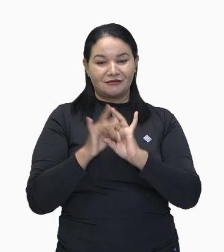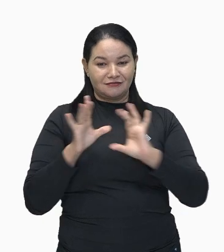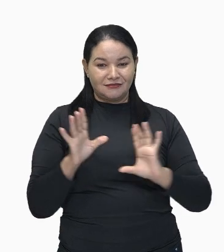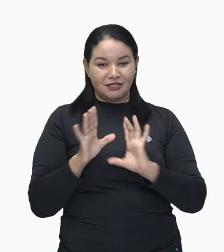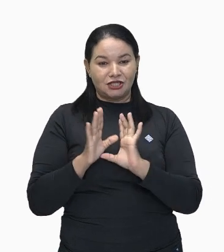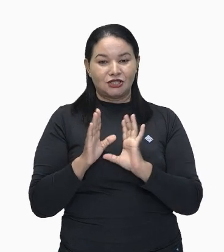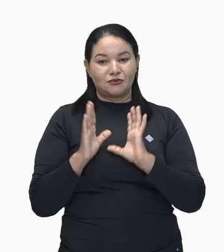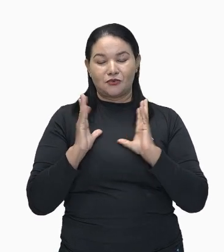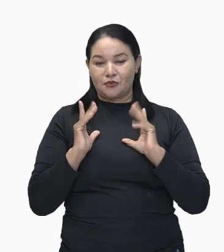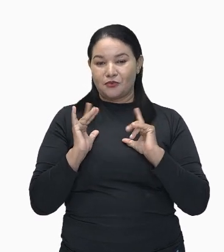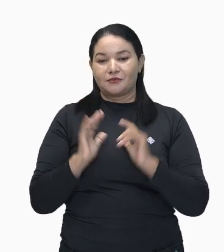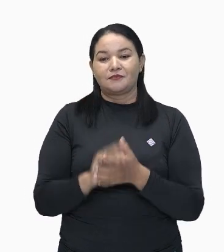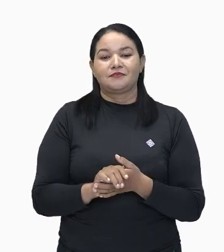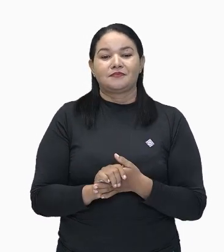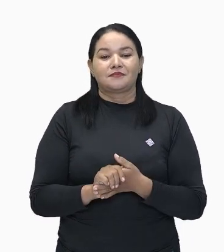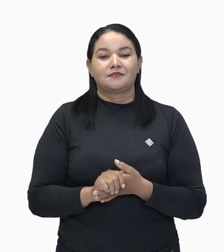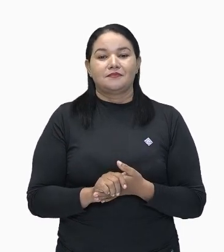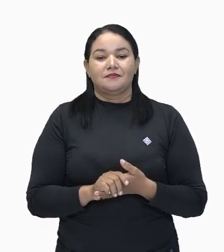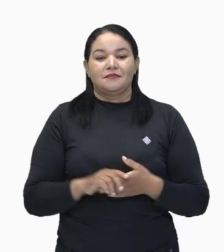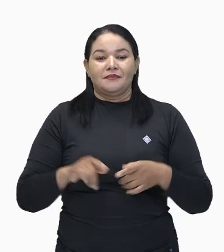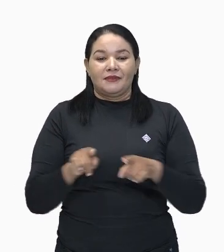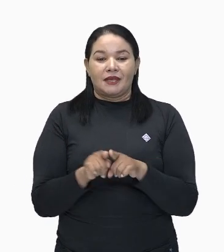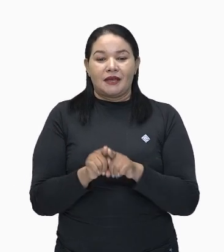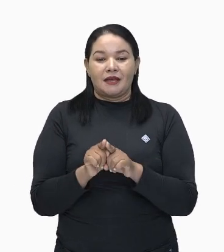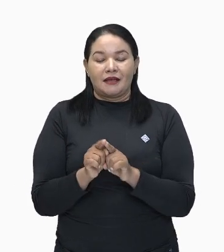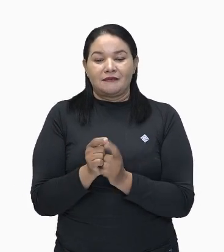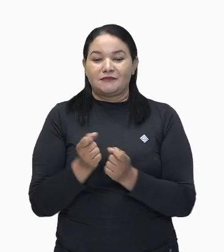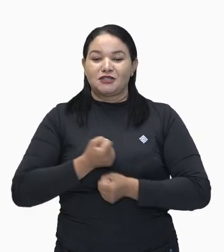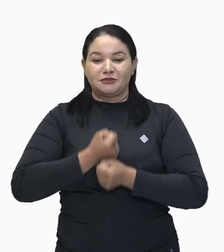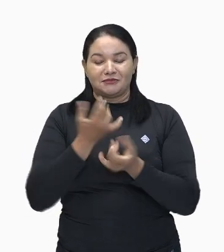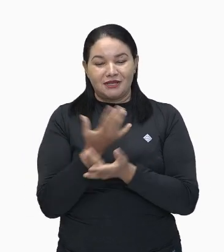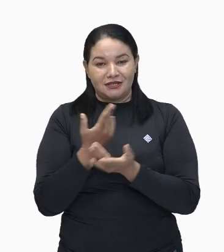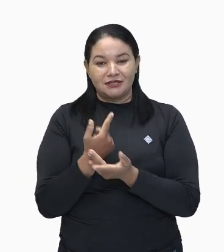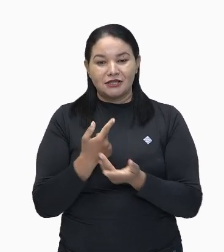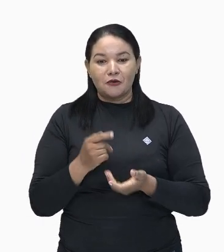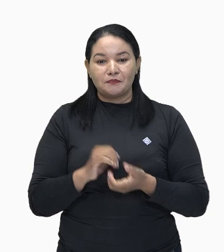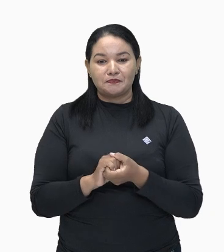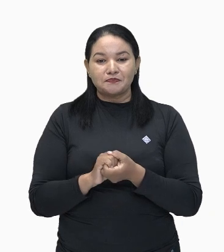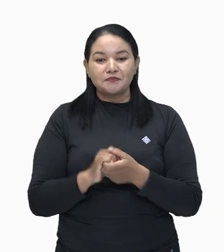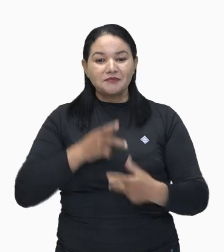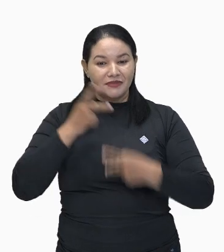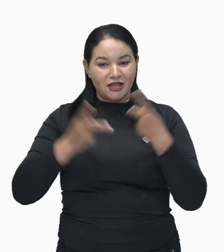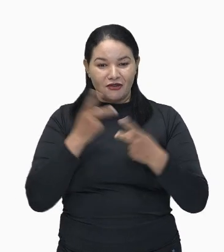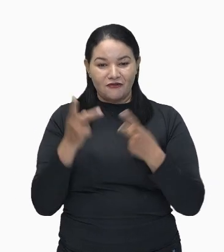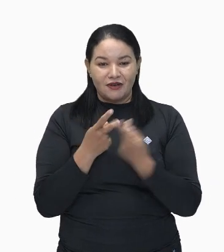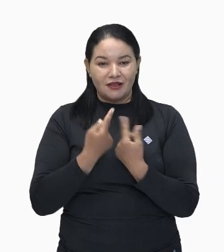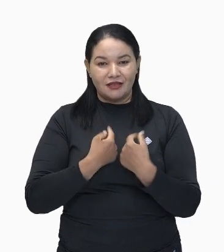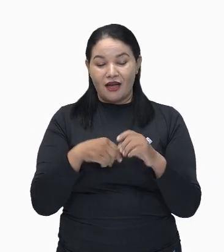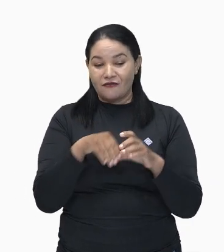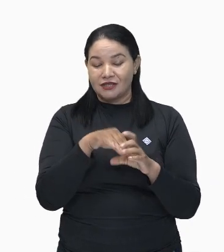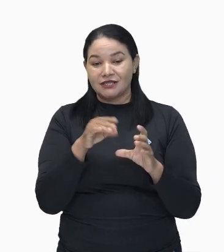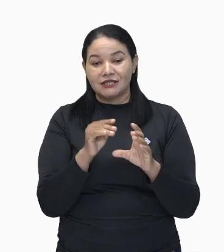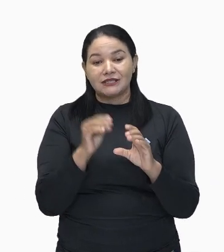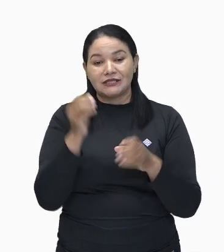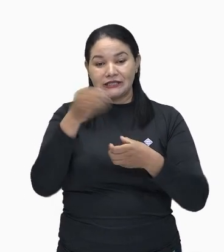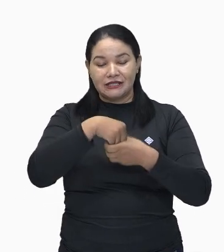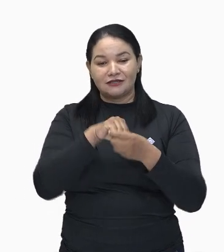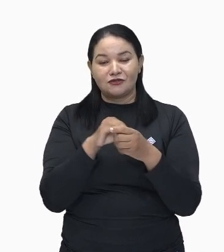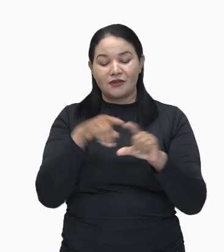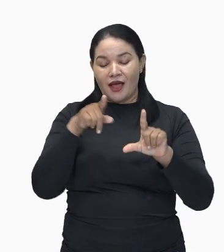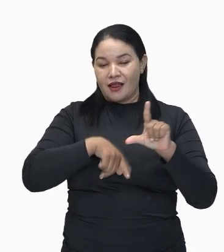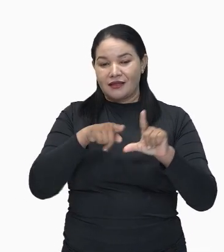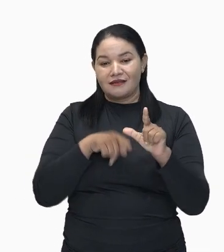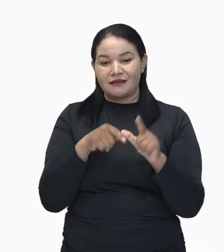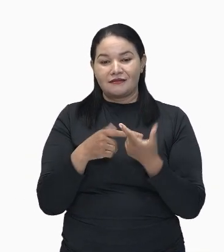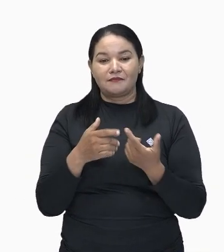descontraída possível. As expressões populares retiradas das letras das canções apresentadas no programa como É